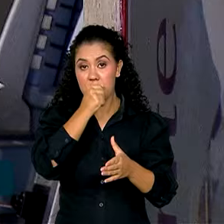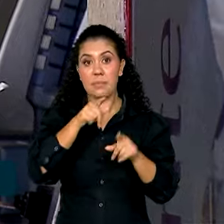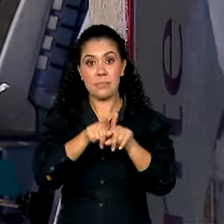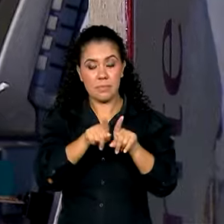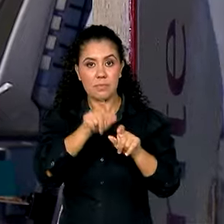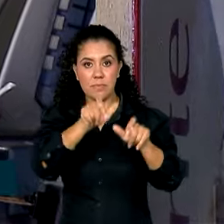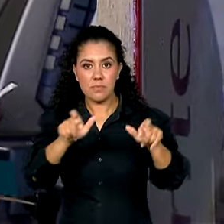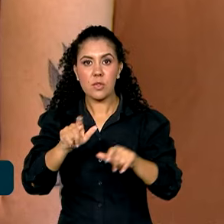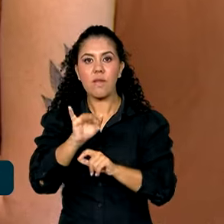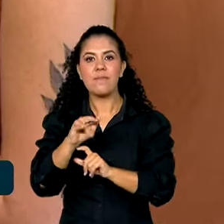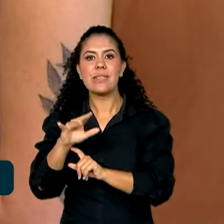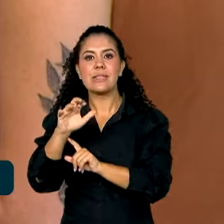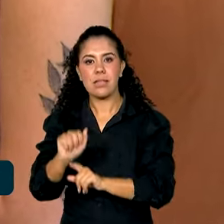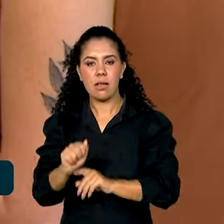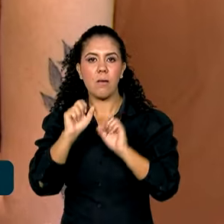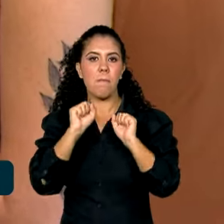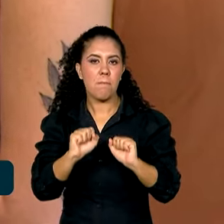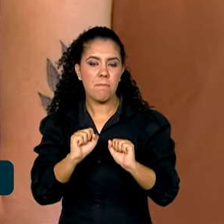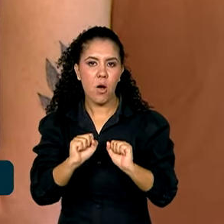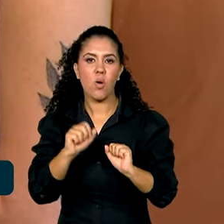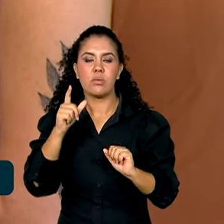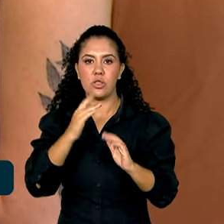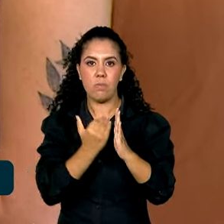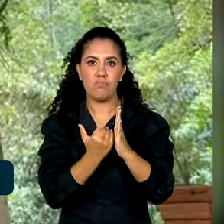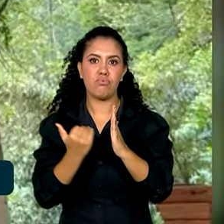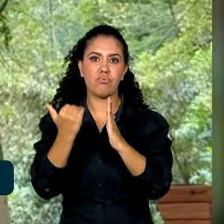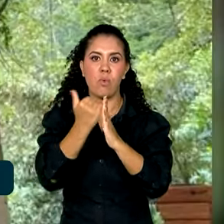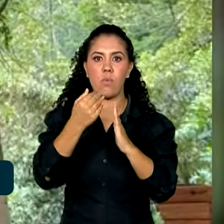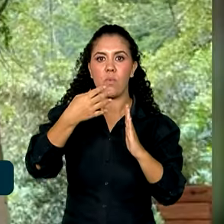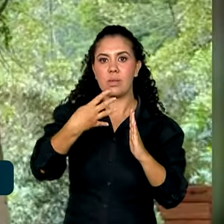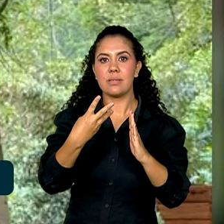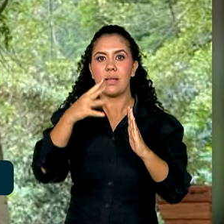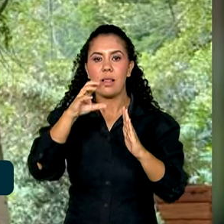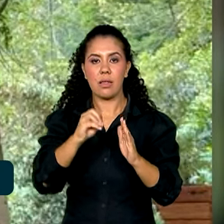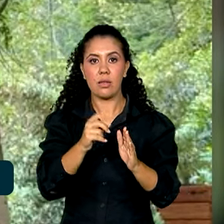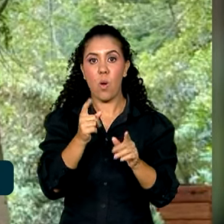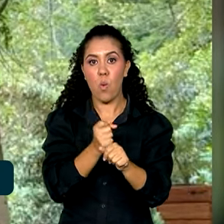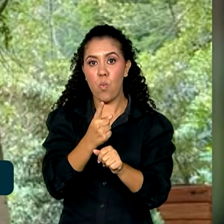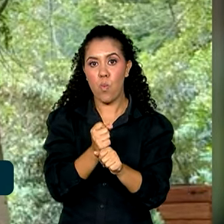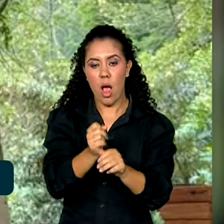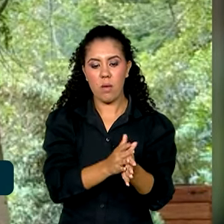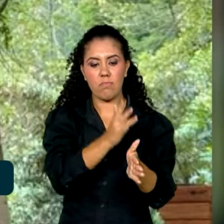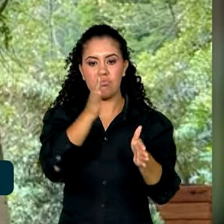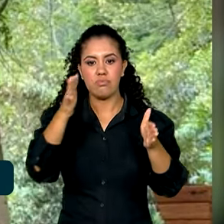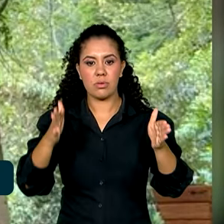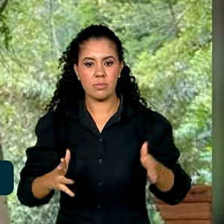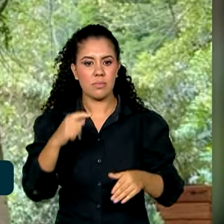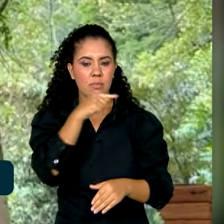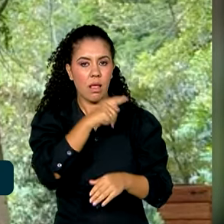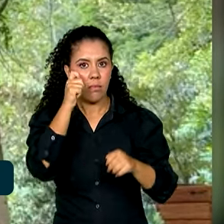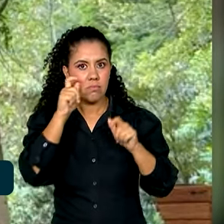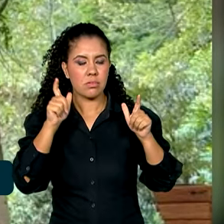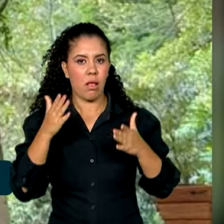pessoas físicas podem chegar a 430 por ao ano o cabeleireiro Kaká coelho se assusta só de pensar em